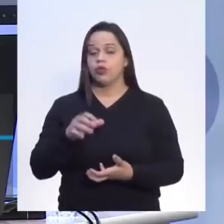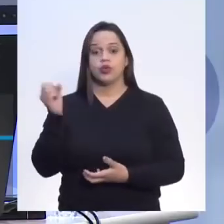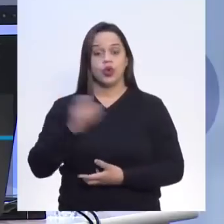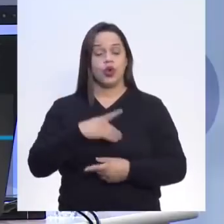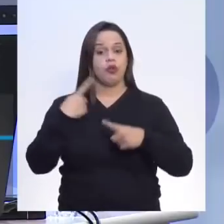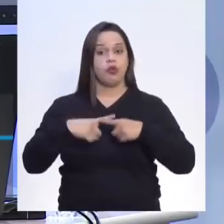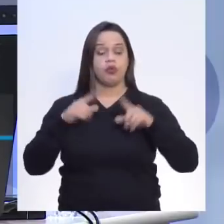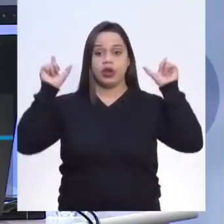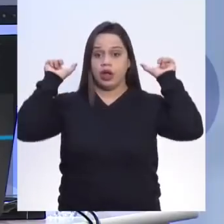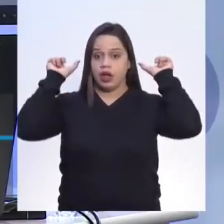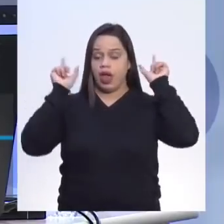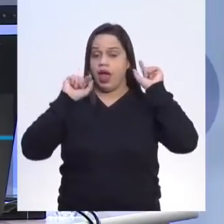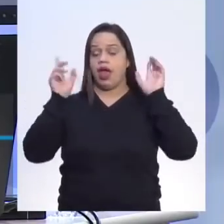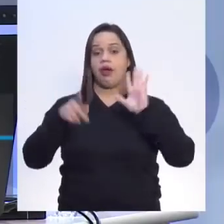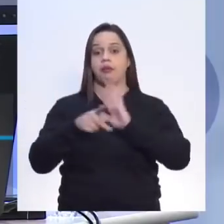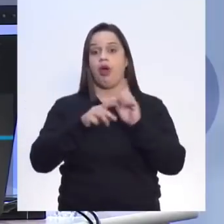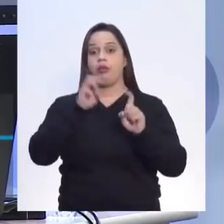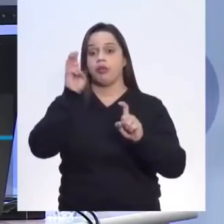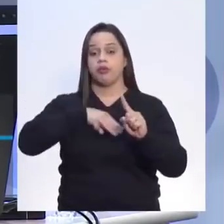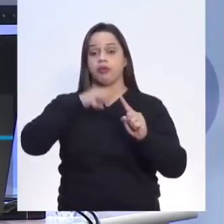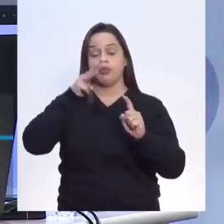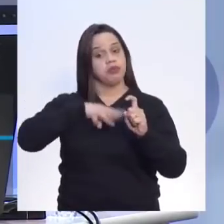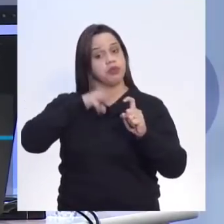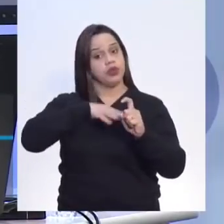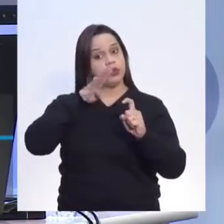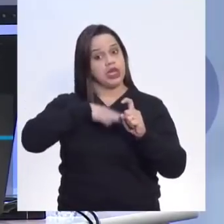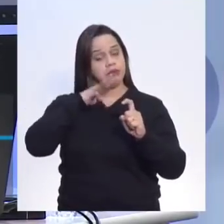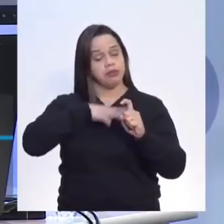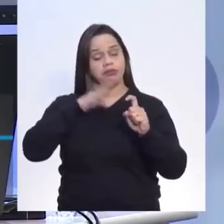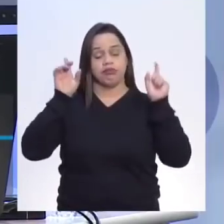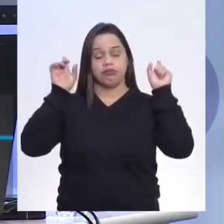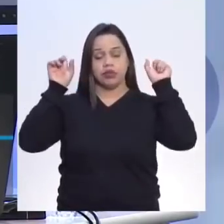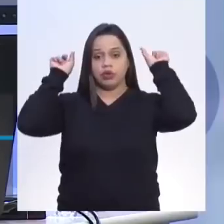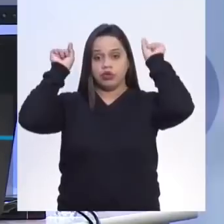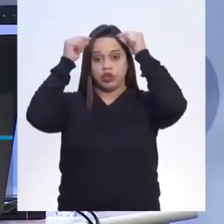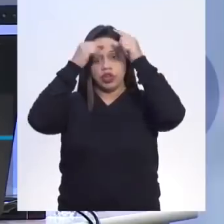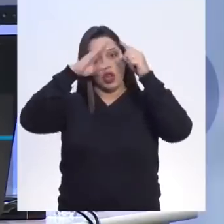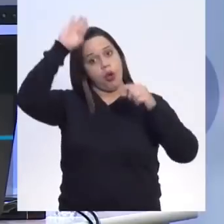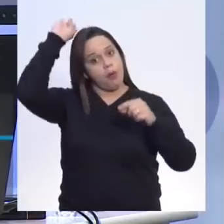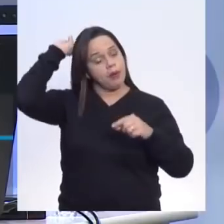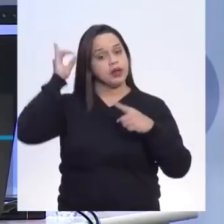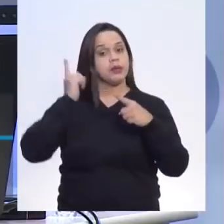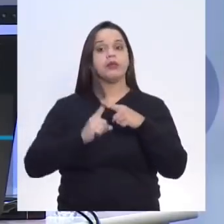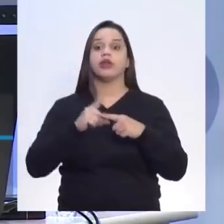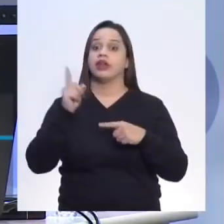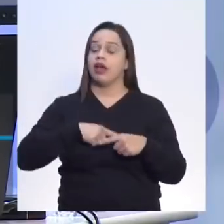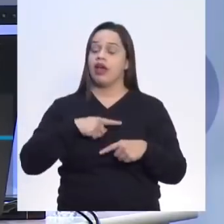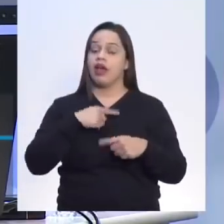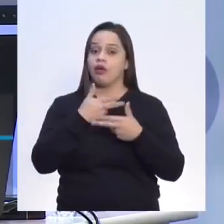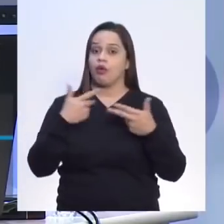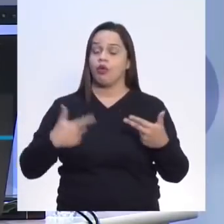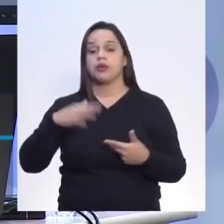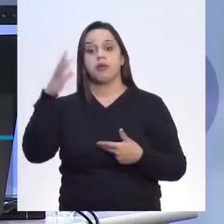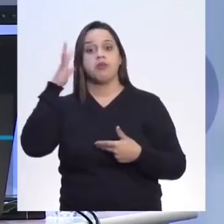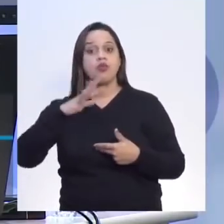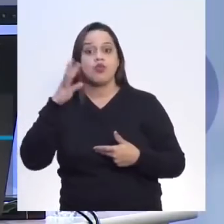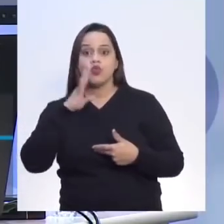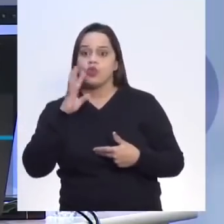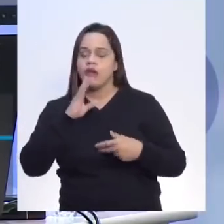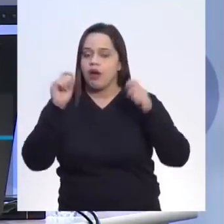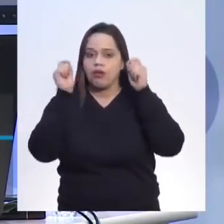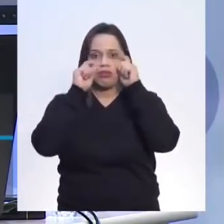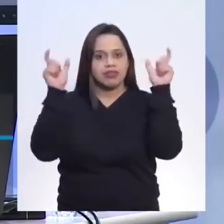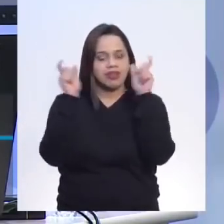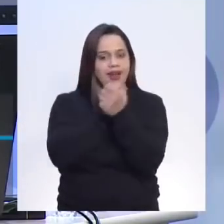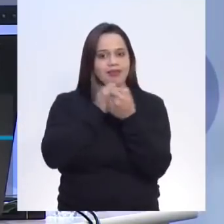mitologia grega e romana. Então, assim, se aprofundem nisso, porque eu acho que é algo interessante, divertido e instiga a leitura, certo, Andréia?